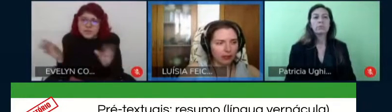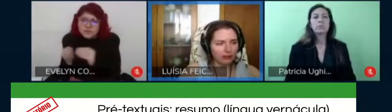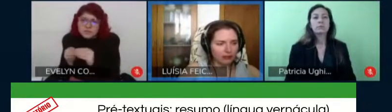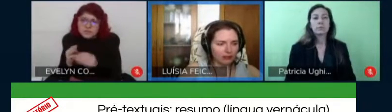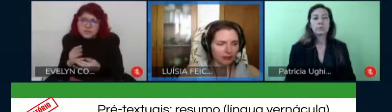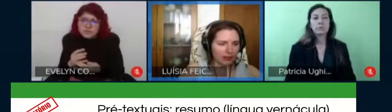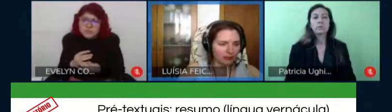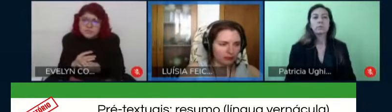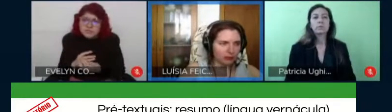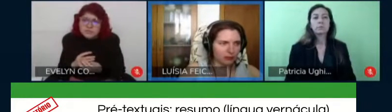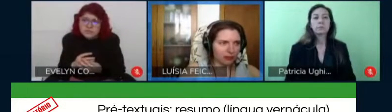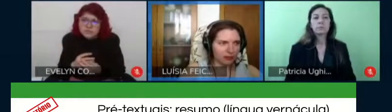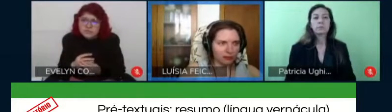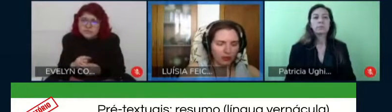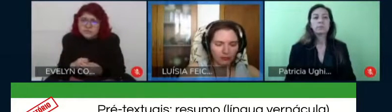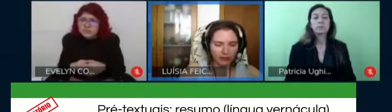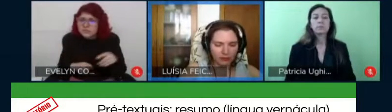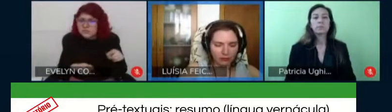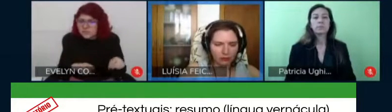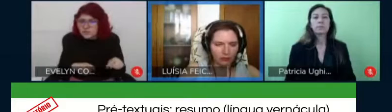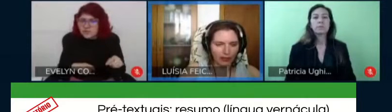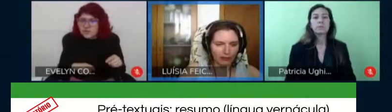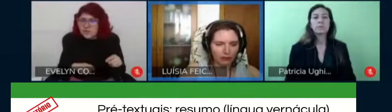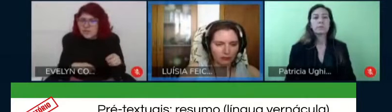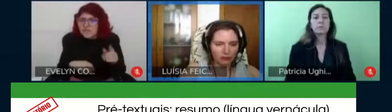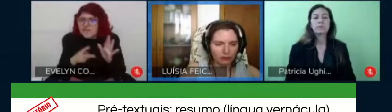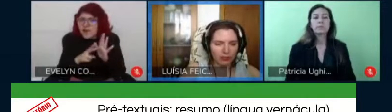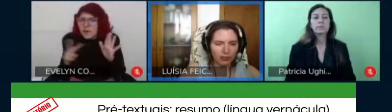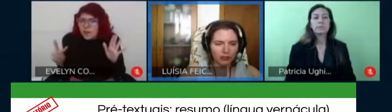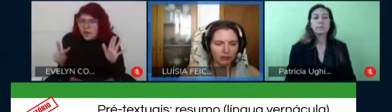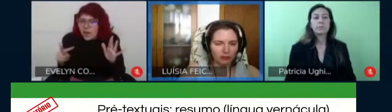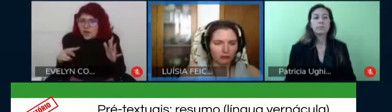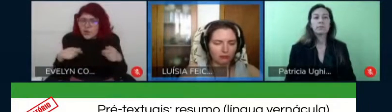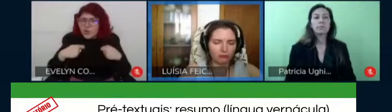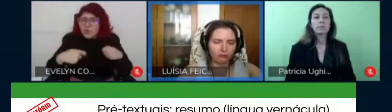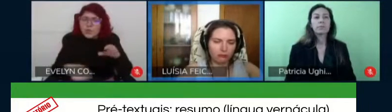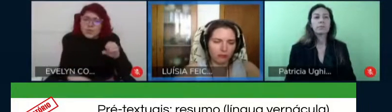ter esses trabalhos, esses vocabulários controlados.